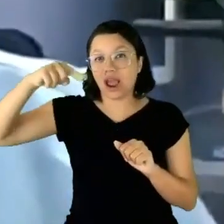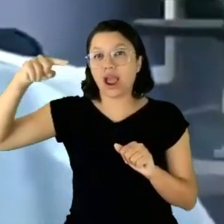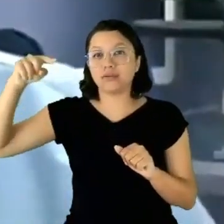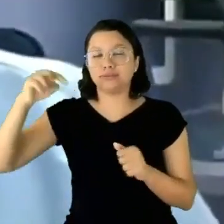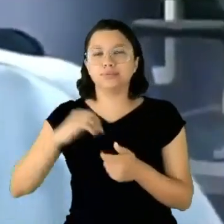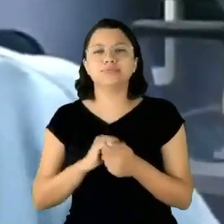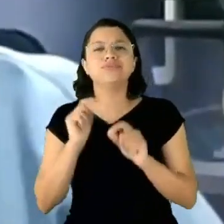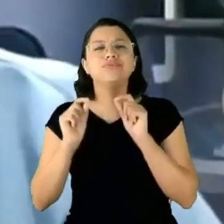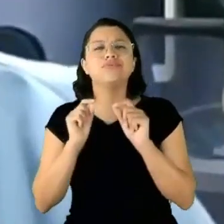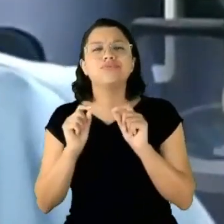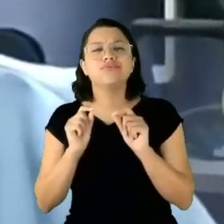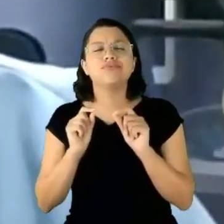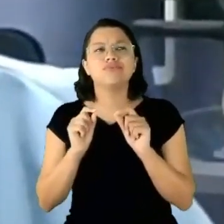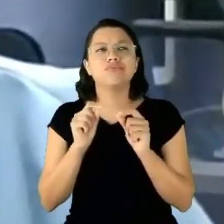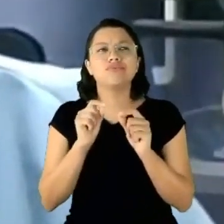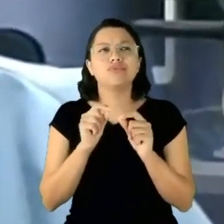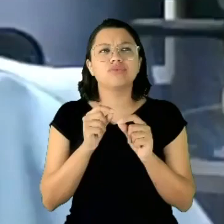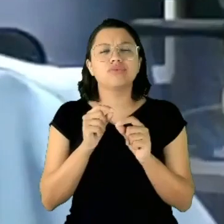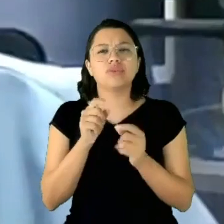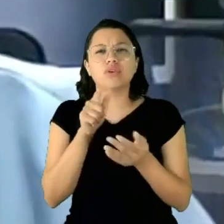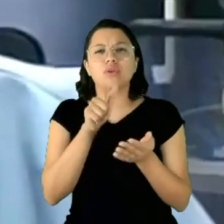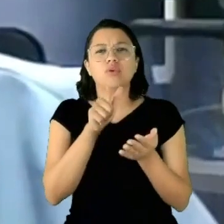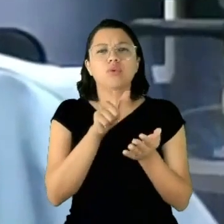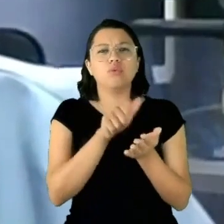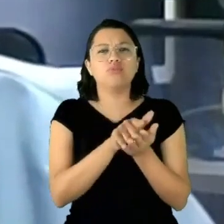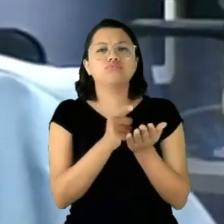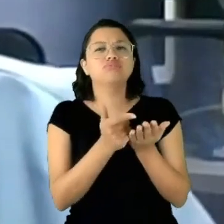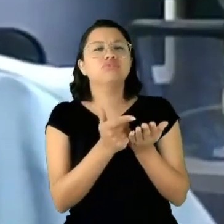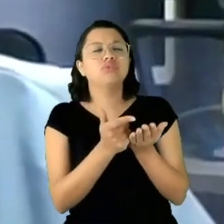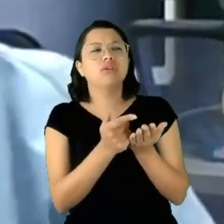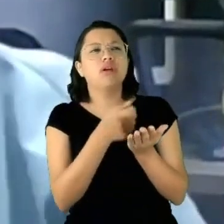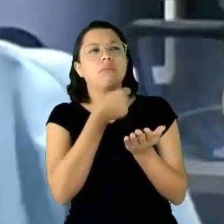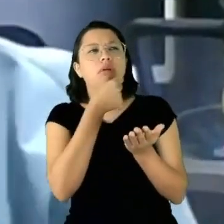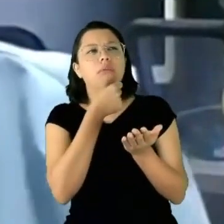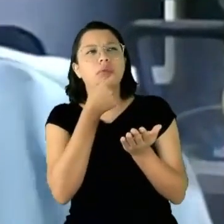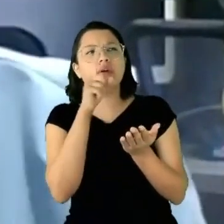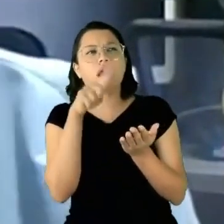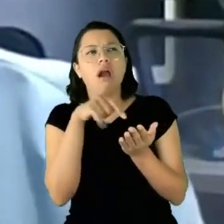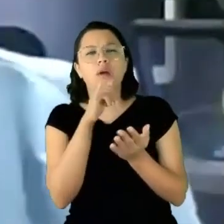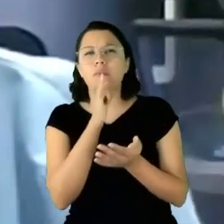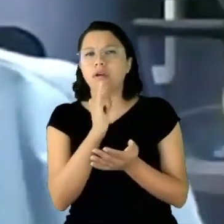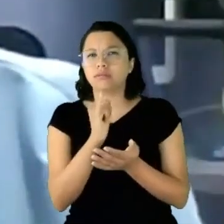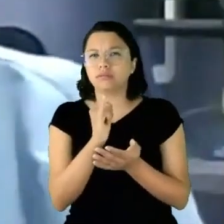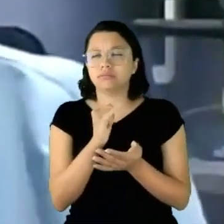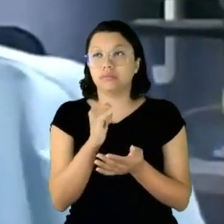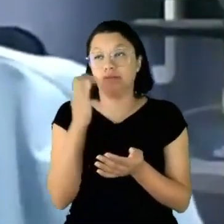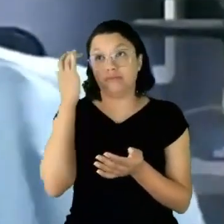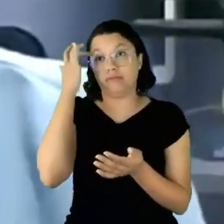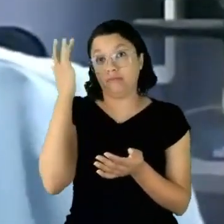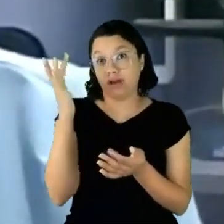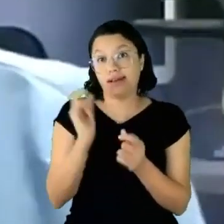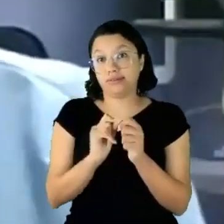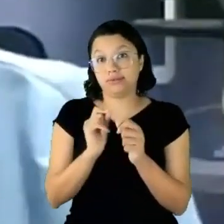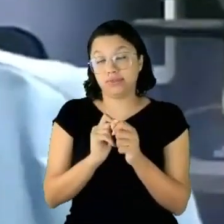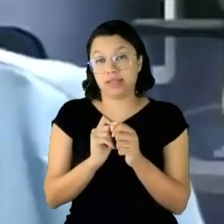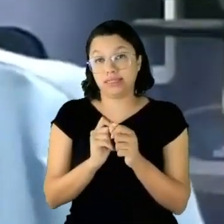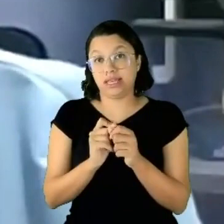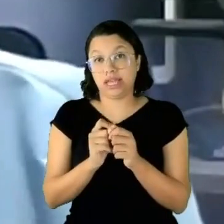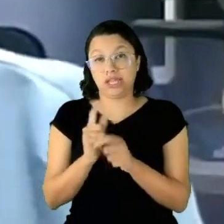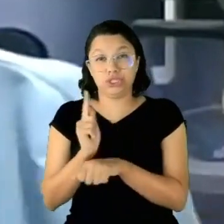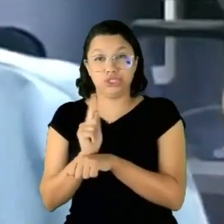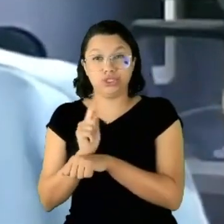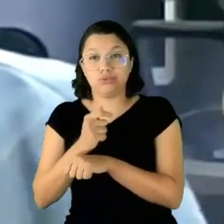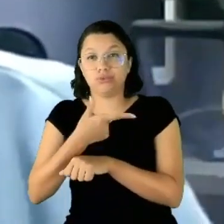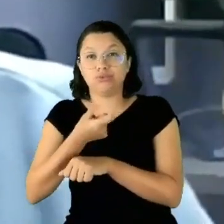judiciários no mundo eram modelos, porque é fácil você fazer gestão com 200 processos